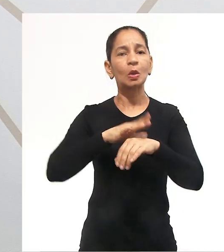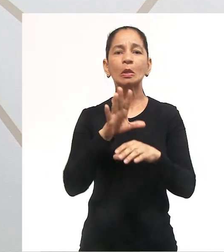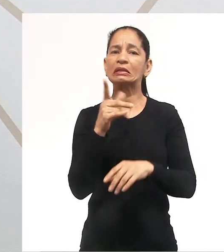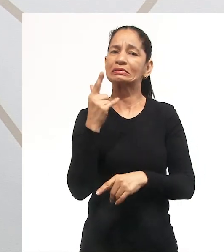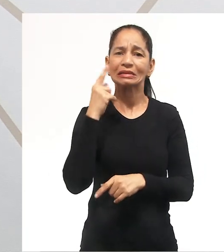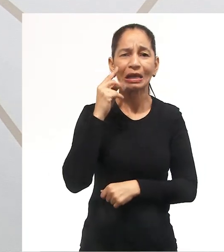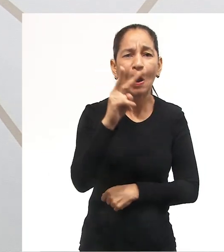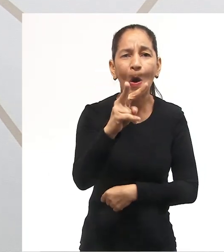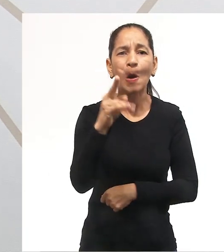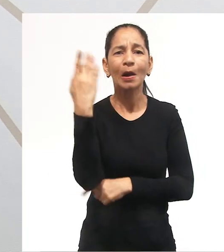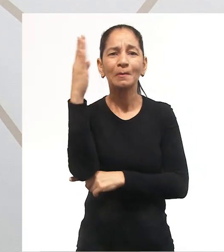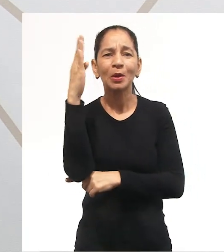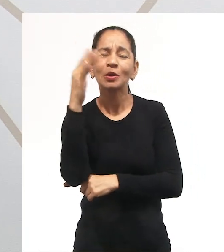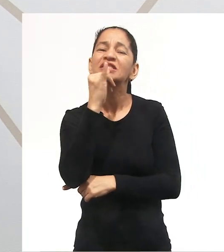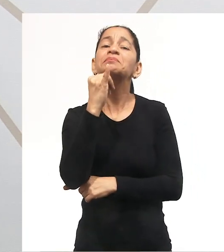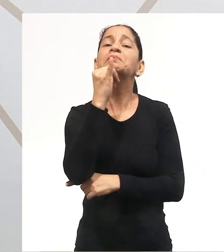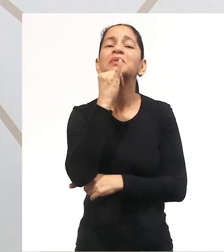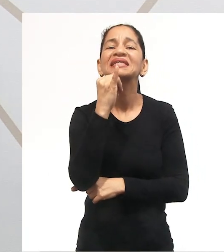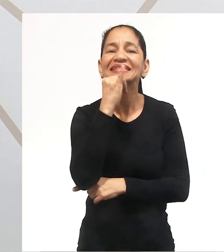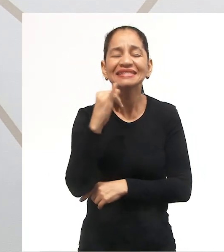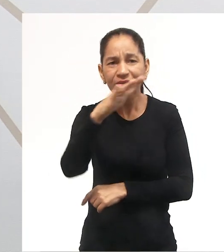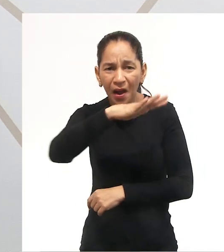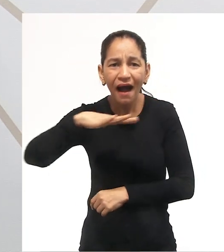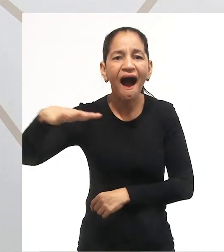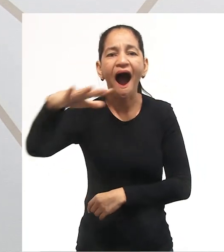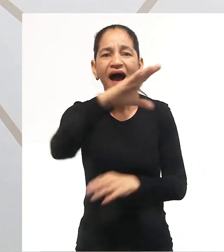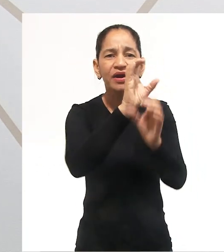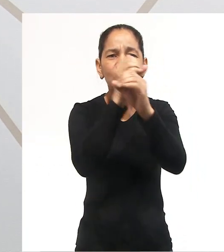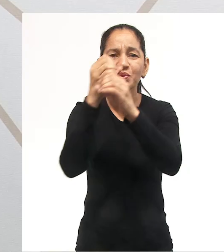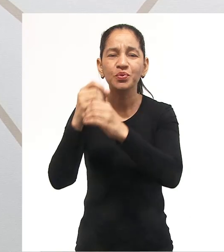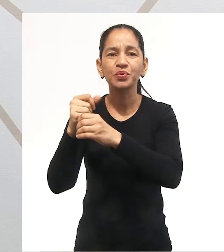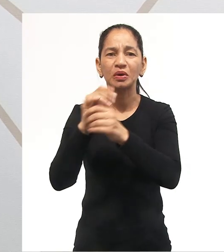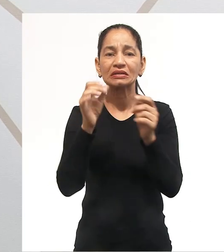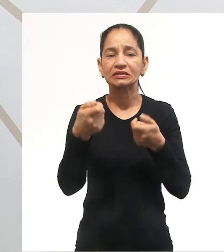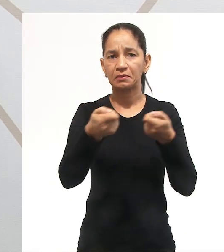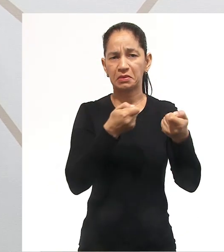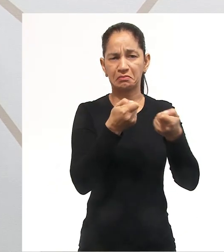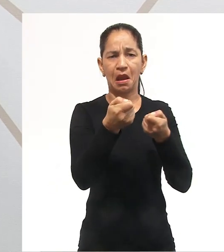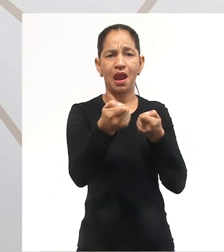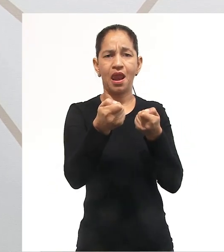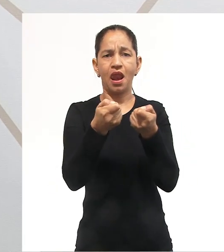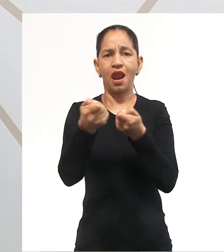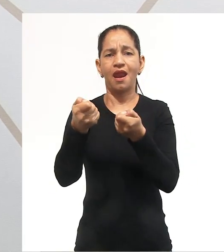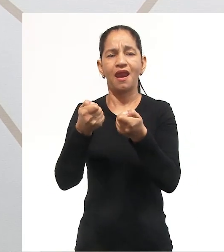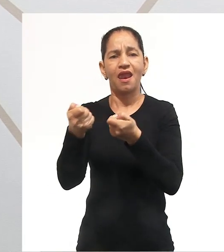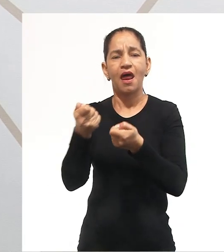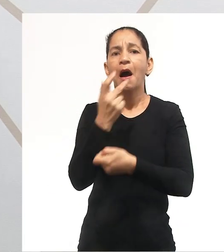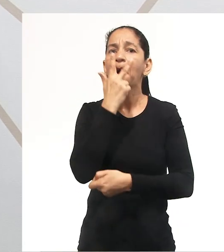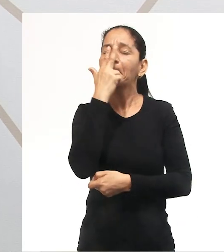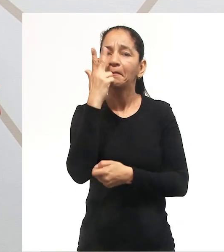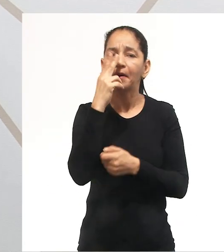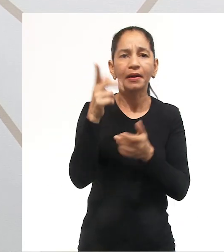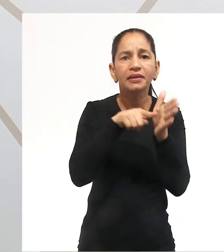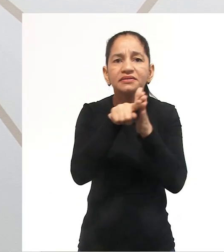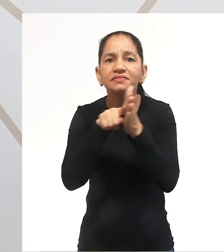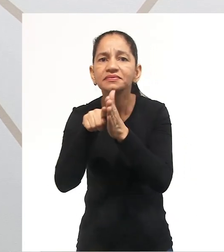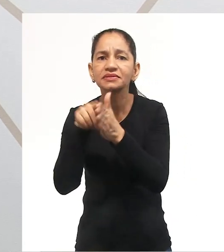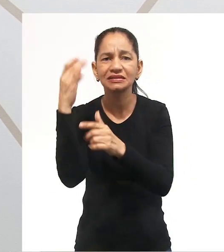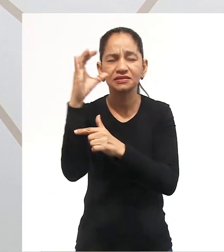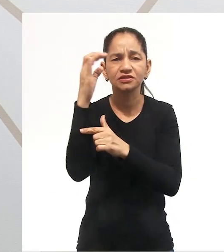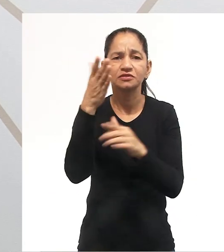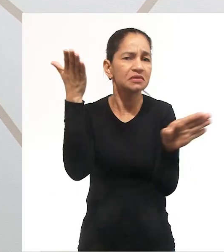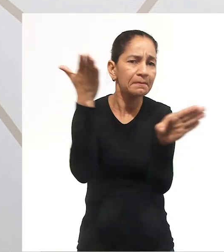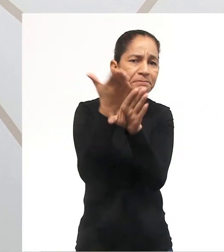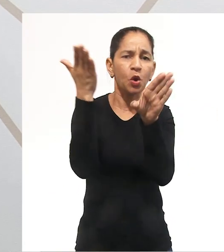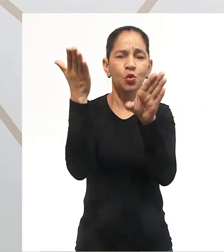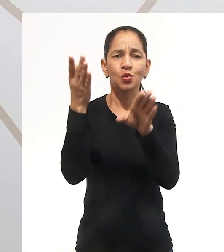os tubos de ensaio, né, aquelas pessoas no ambiente super, hiper controlado, como se estivesse na NASA, né? E